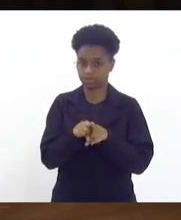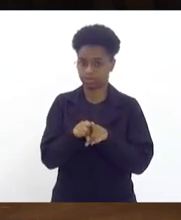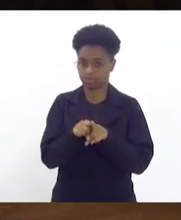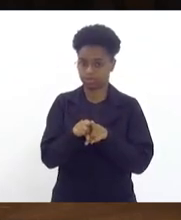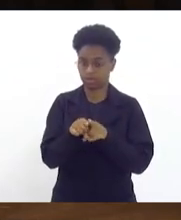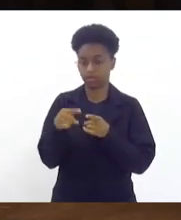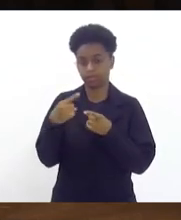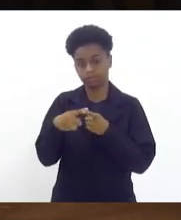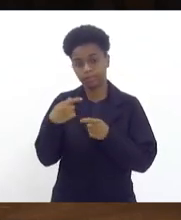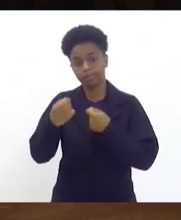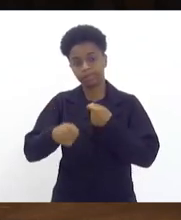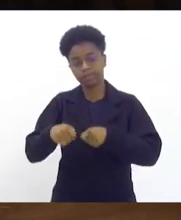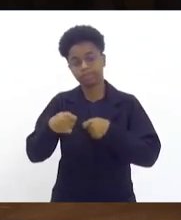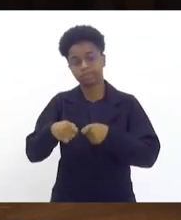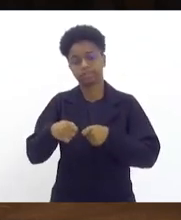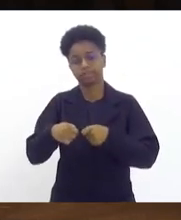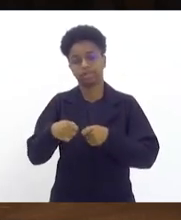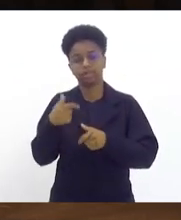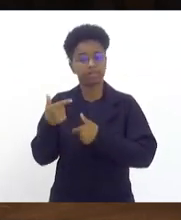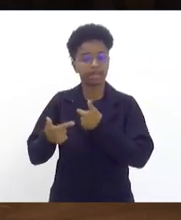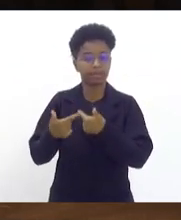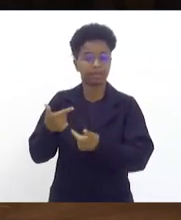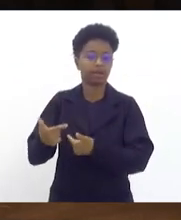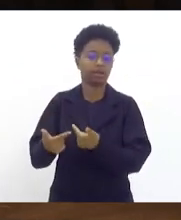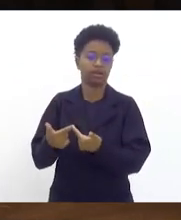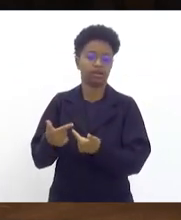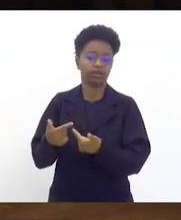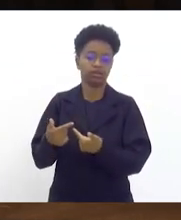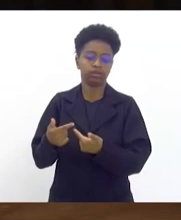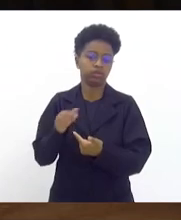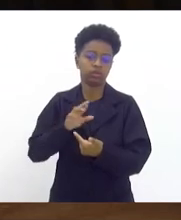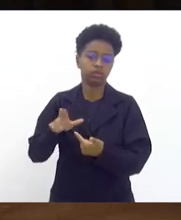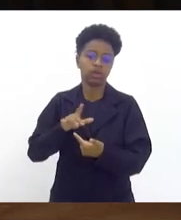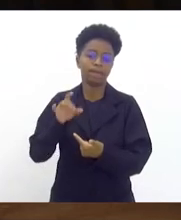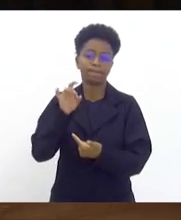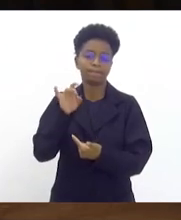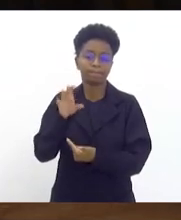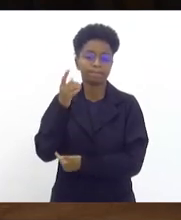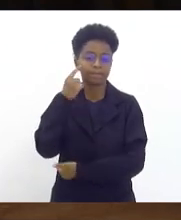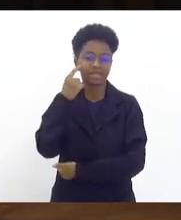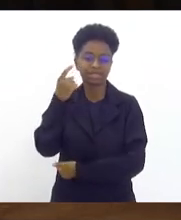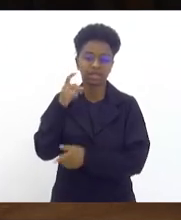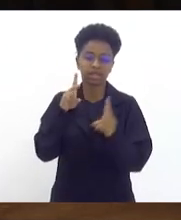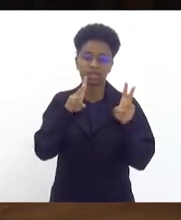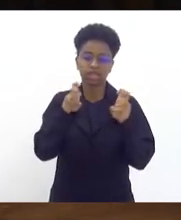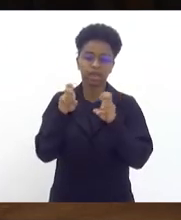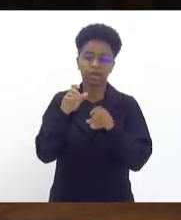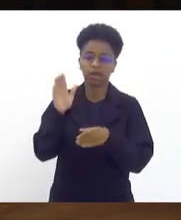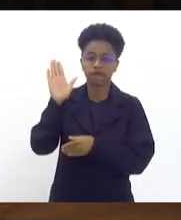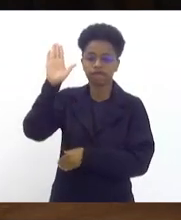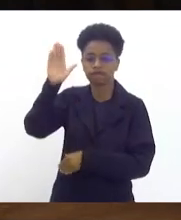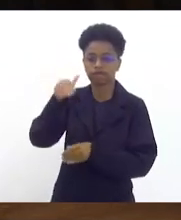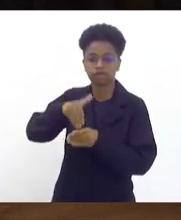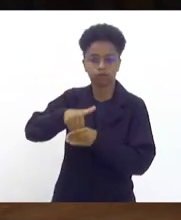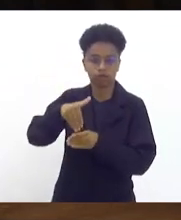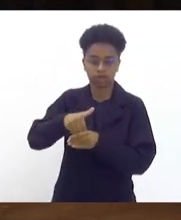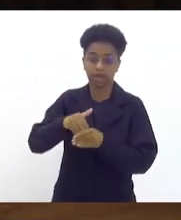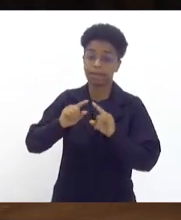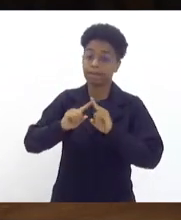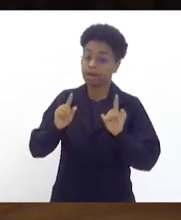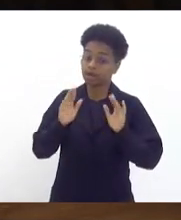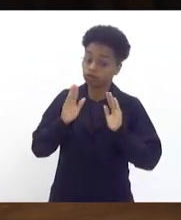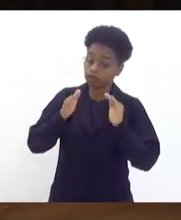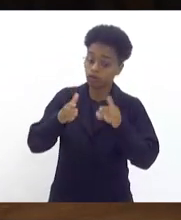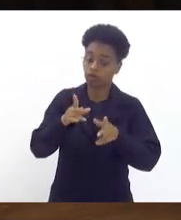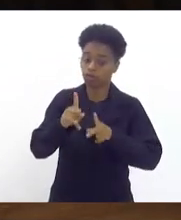tem que trabalhar sem ficar pensando em questões eleitorais em seus próprios interesses Mas trabalhar em